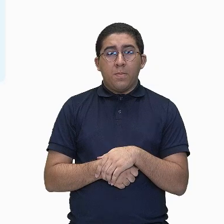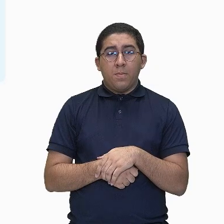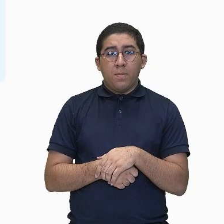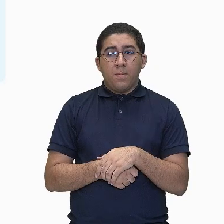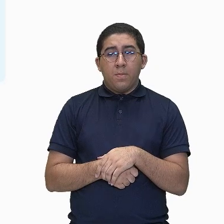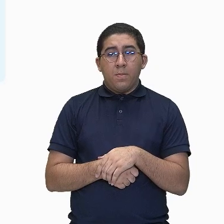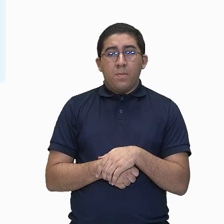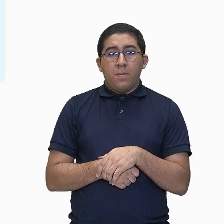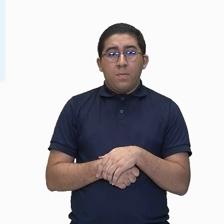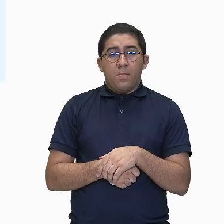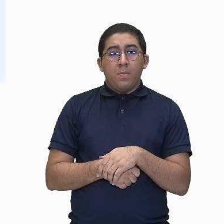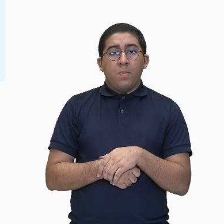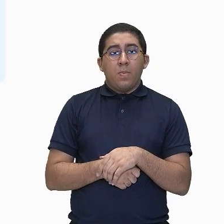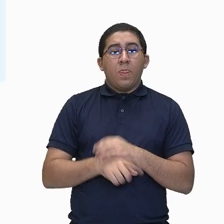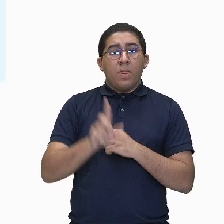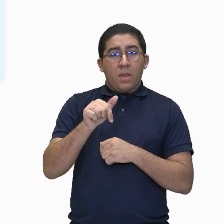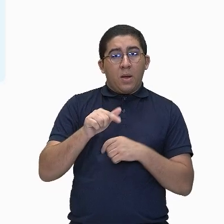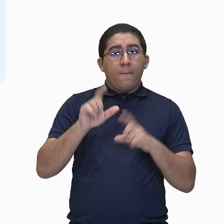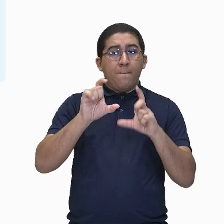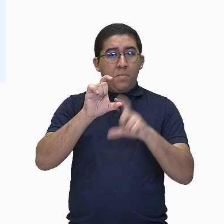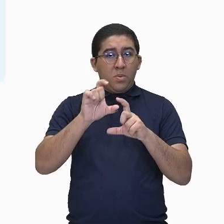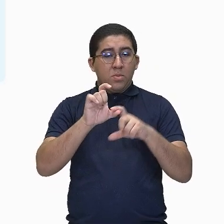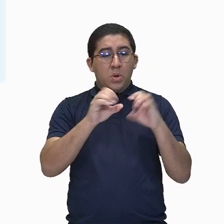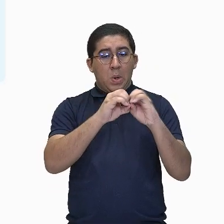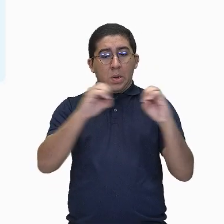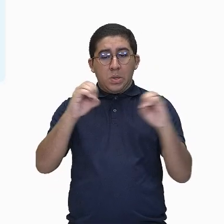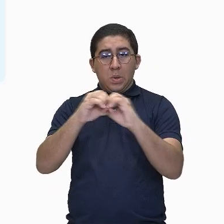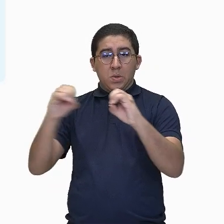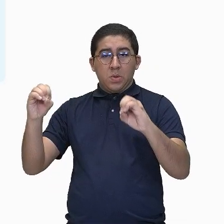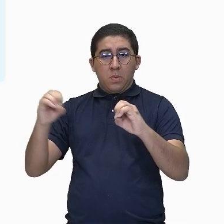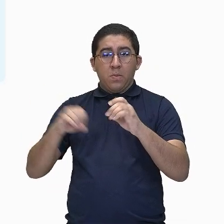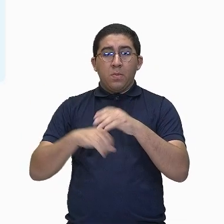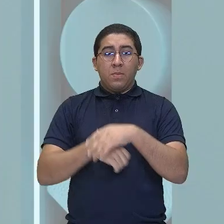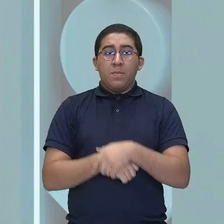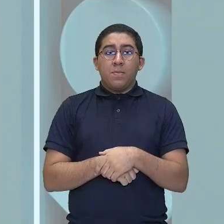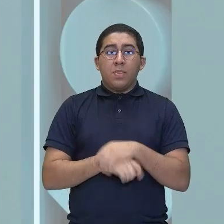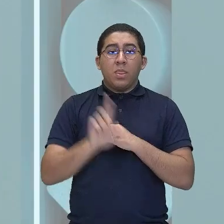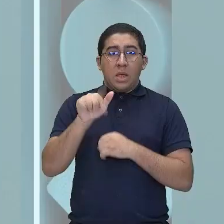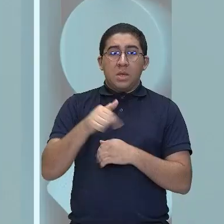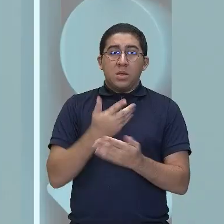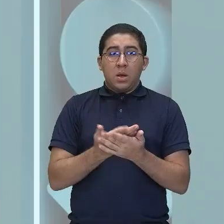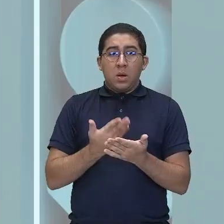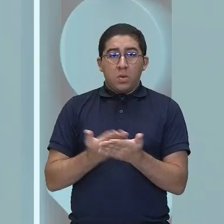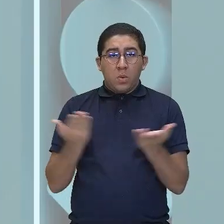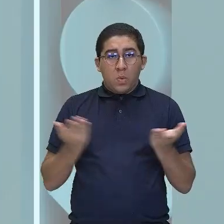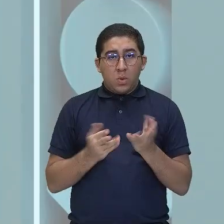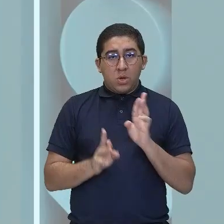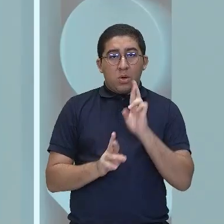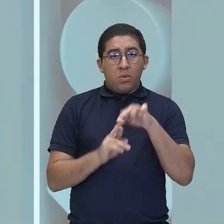um período composto por coordenação. Então, essa foi a nossa aula sobre